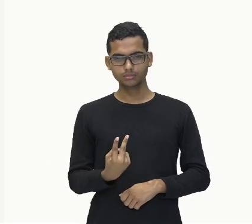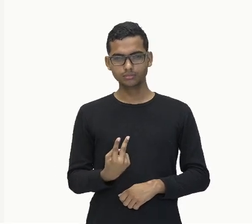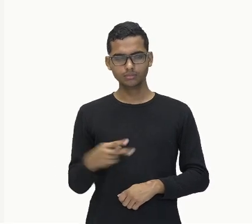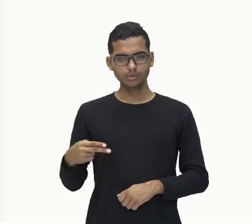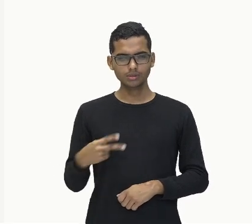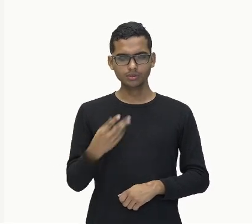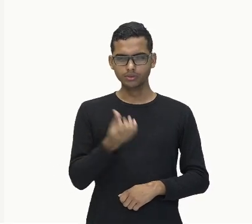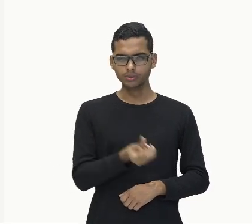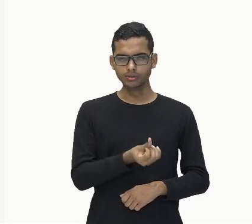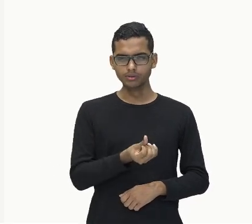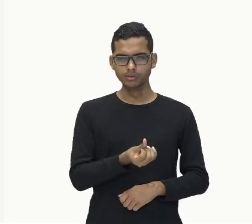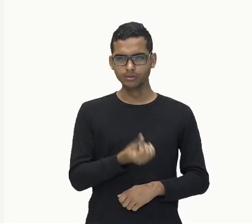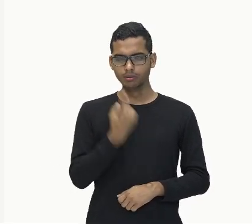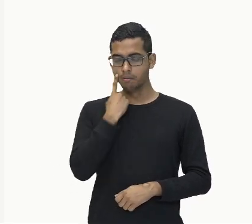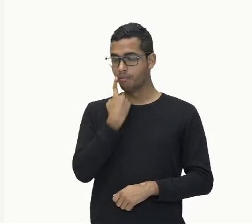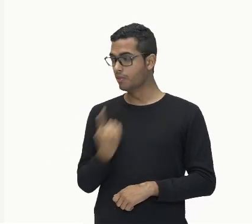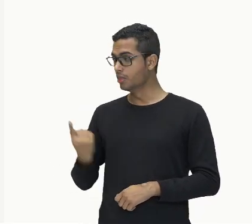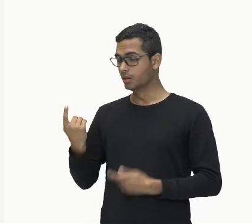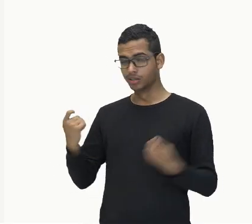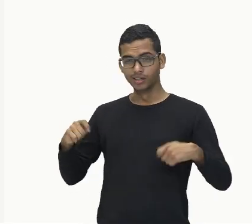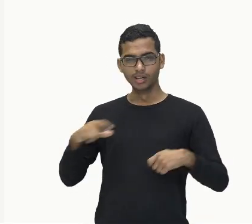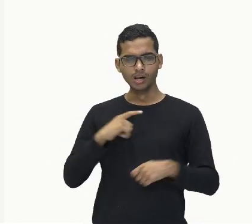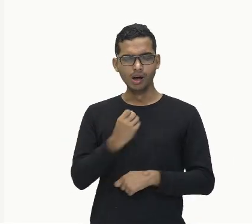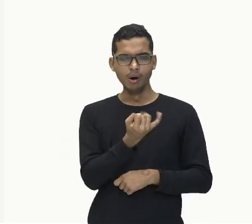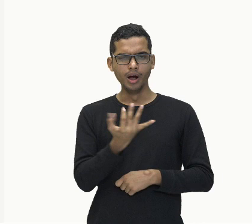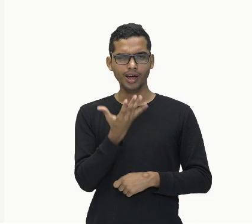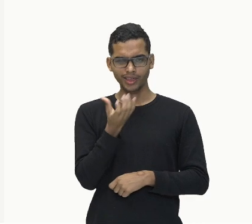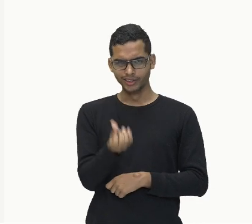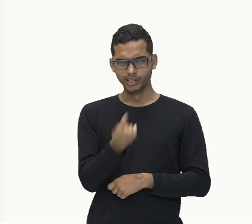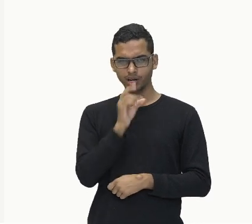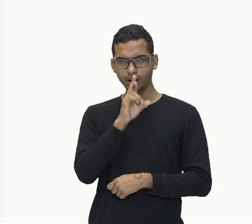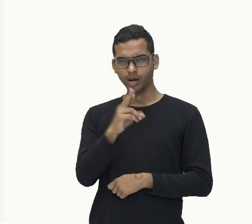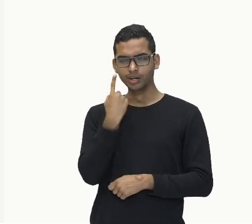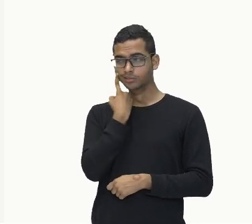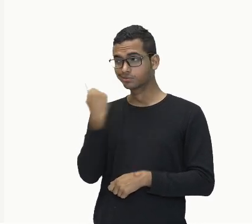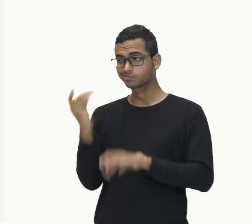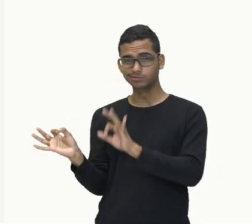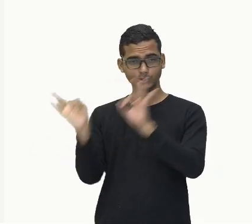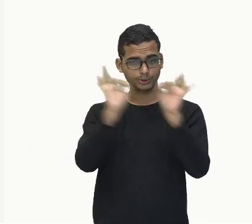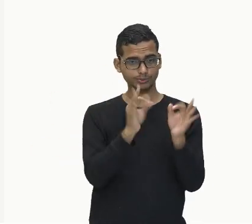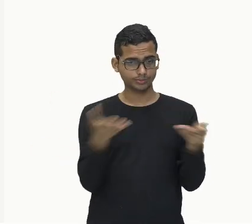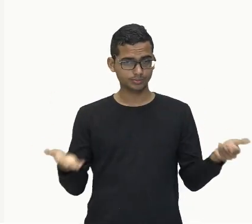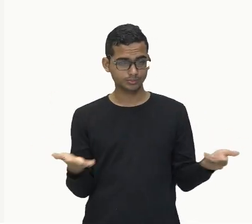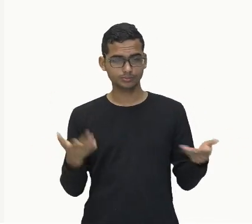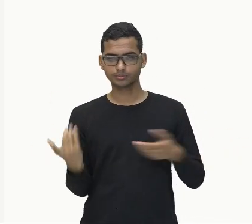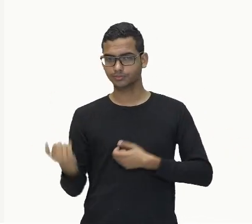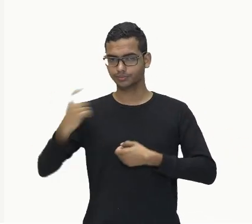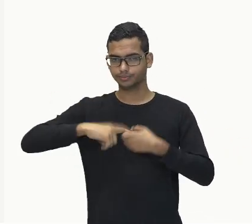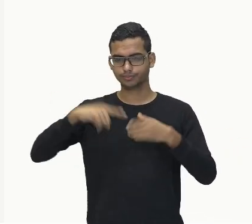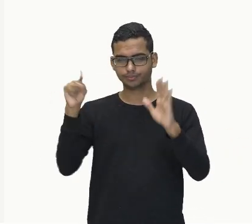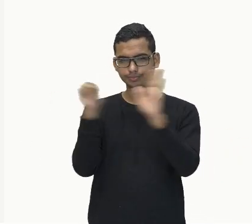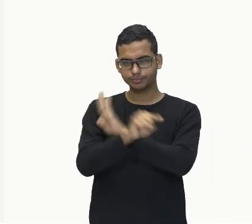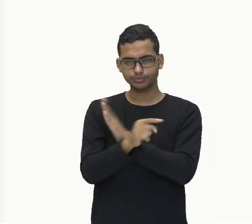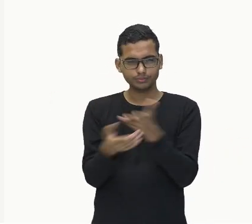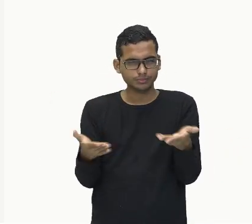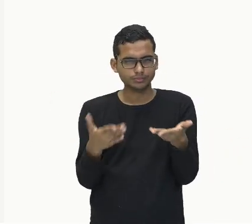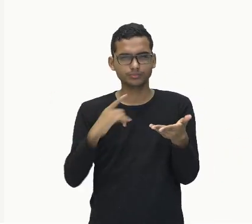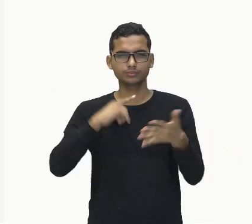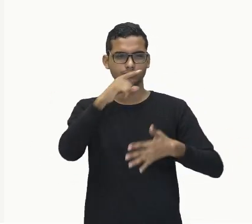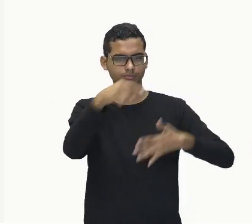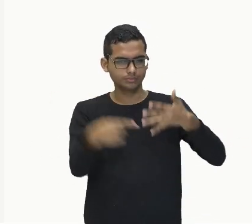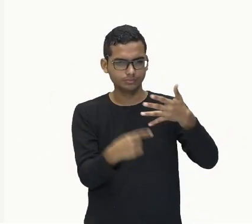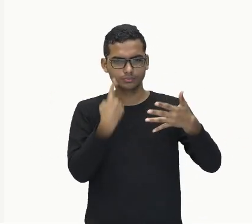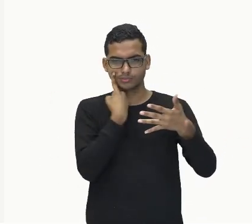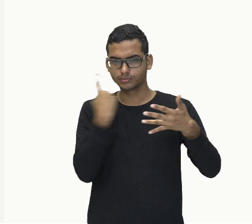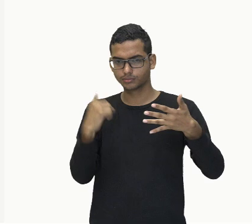por 3, que vai dar 6. Então, vejam só. Voltando aqui na questão, olha os elementos que a